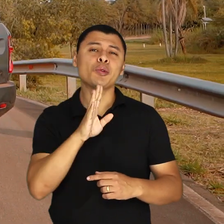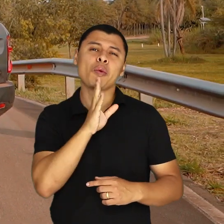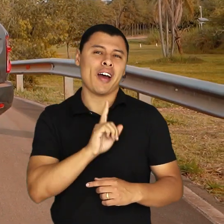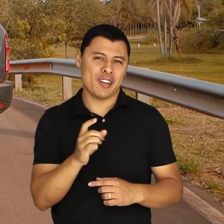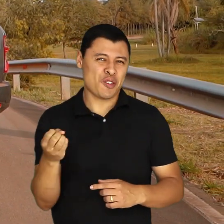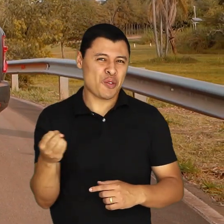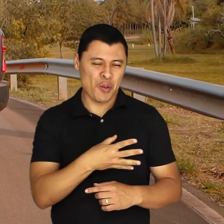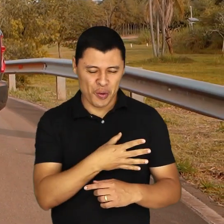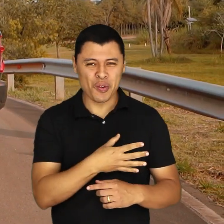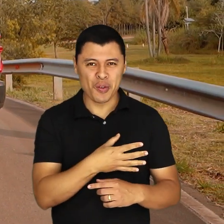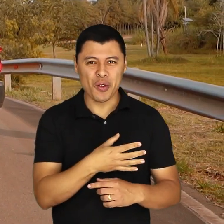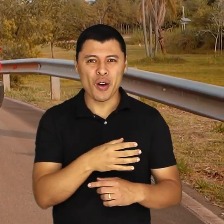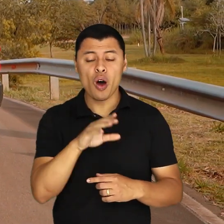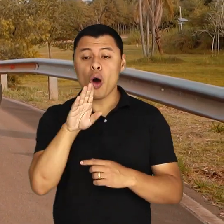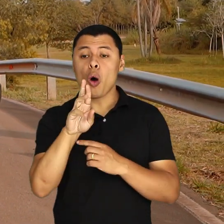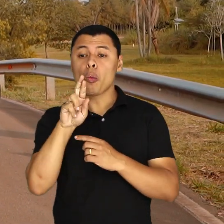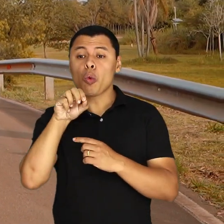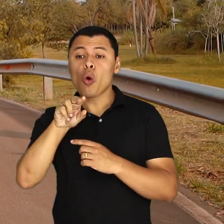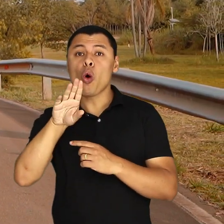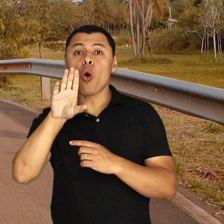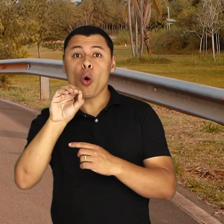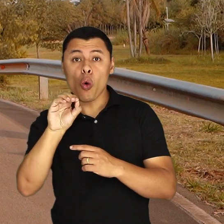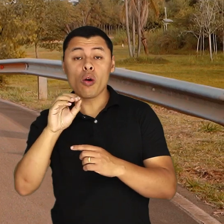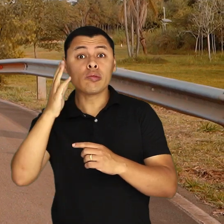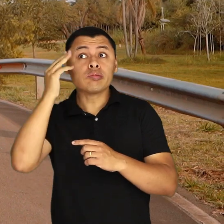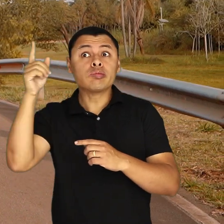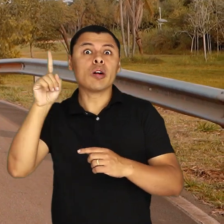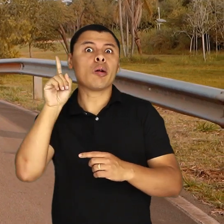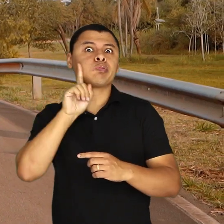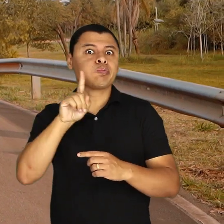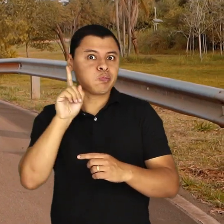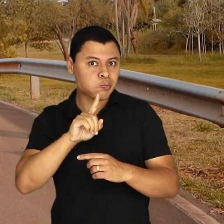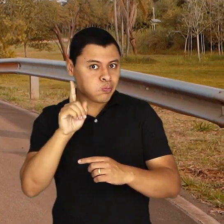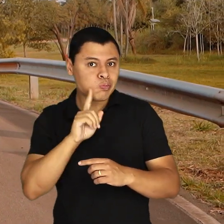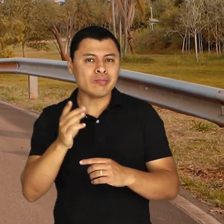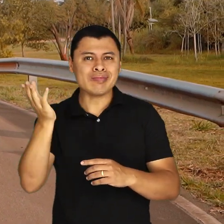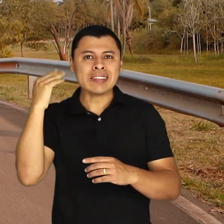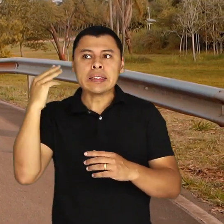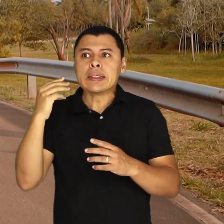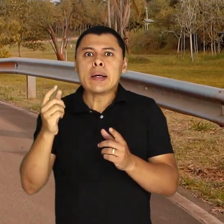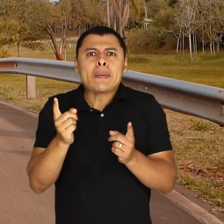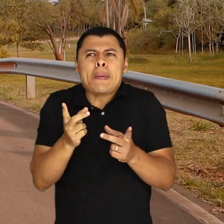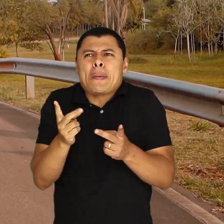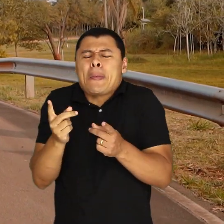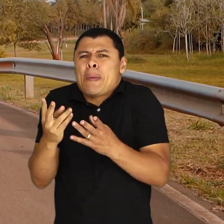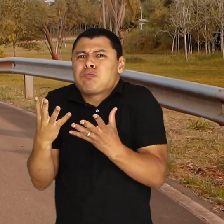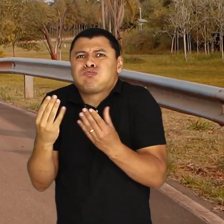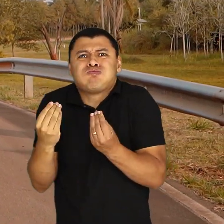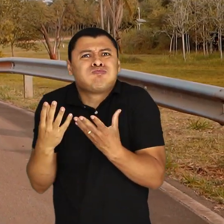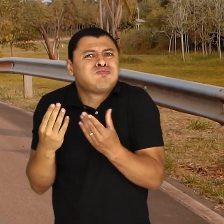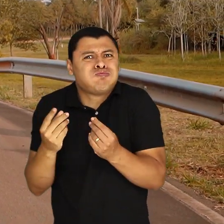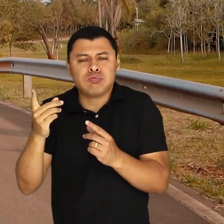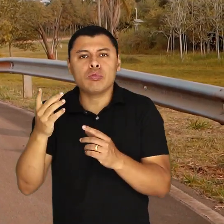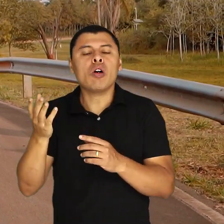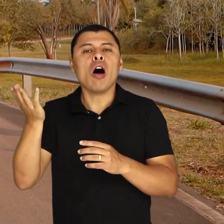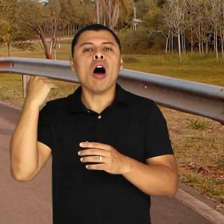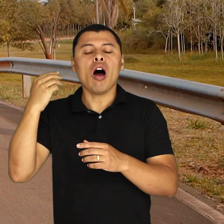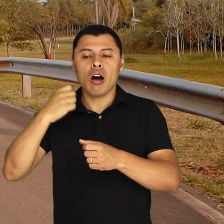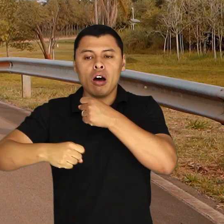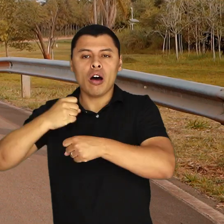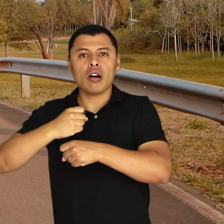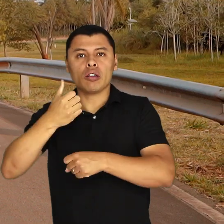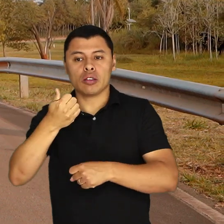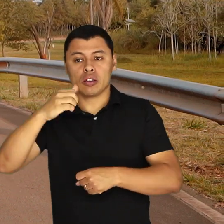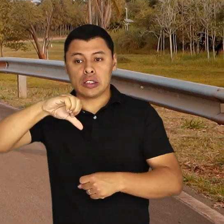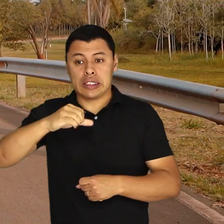no Brasil. É um nome talvez dos mais importantes da história da Ford dos Estados Unidos, está ali no seu top 10, talvez até mesmo um top 5. O veículo foi